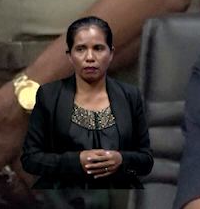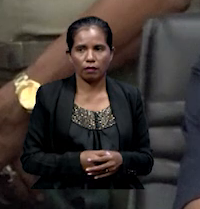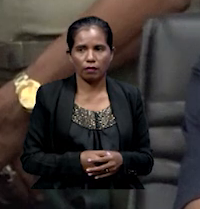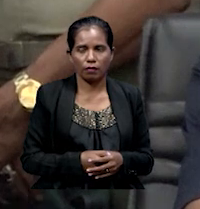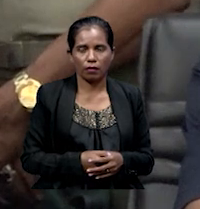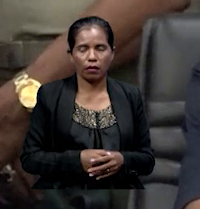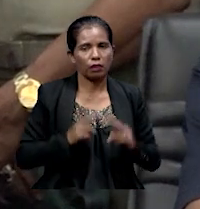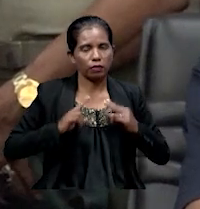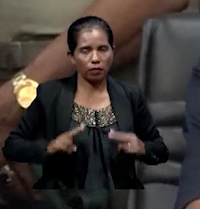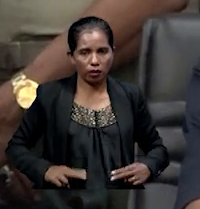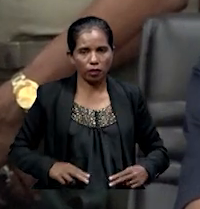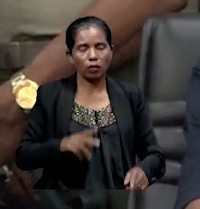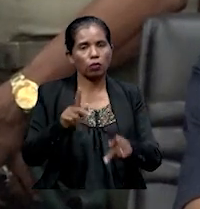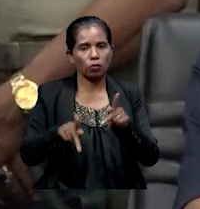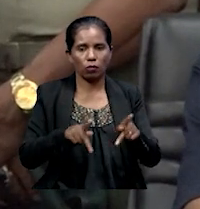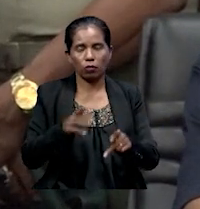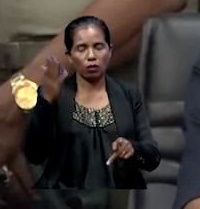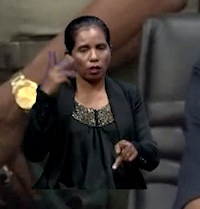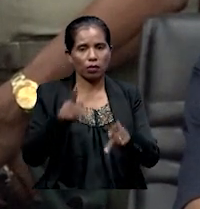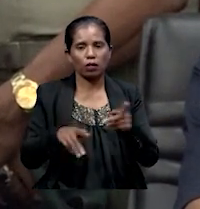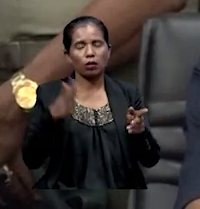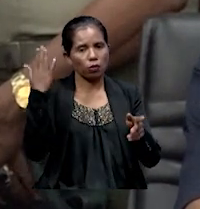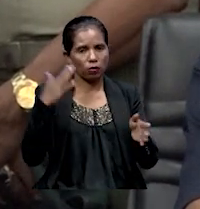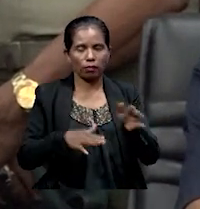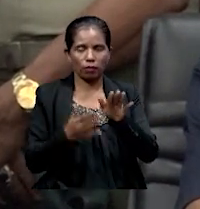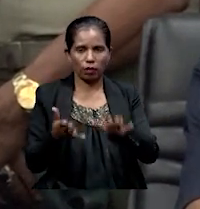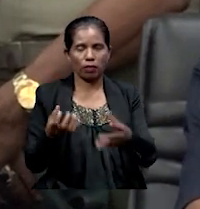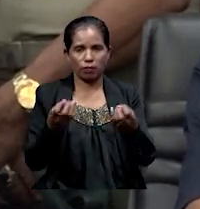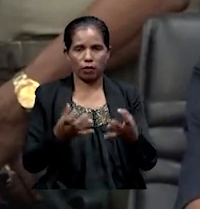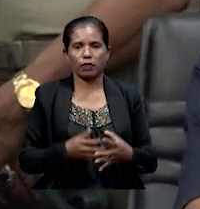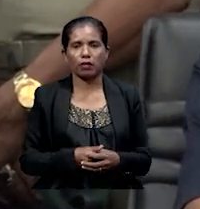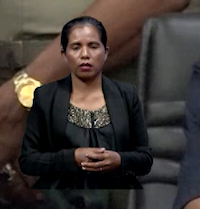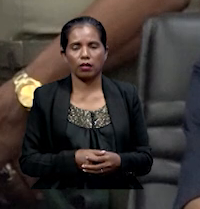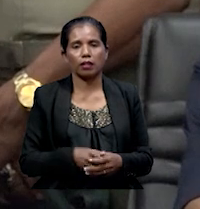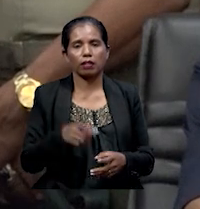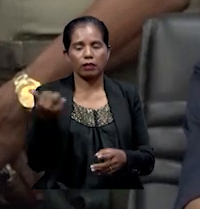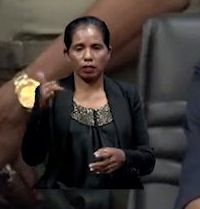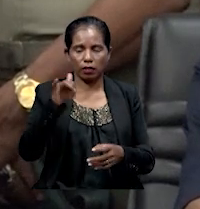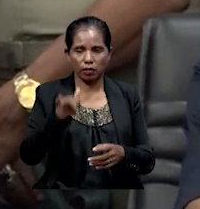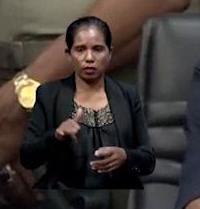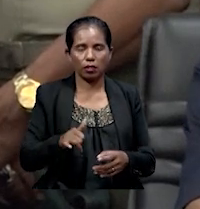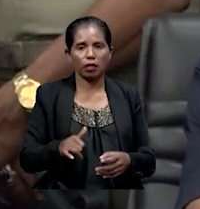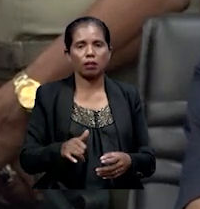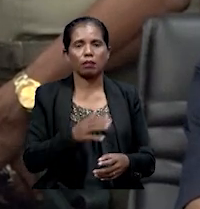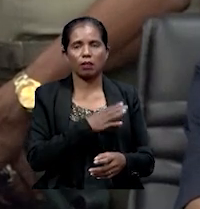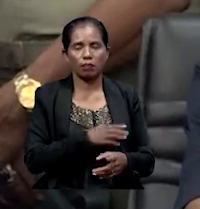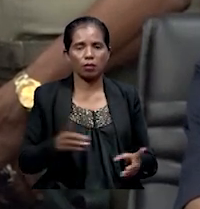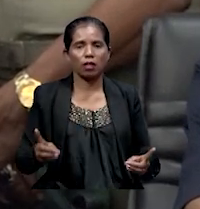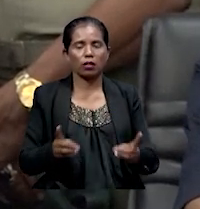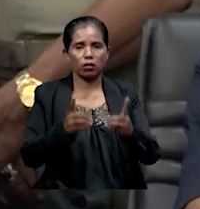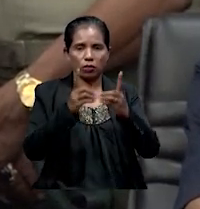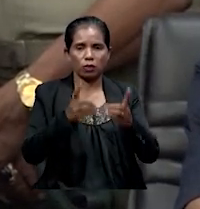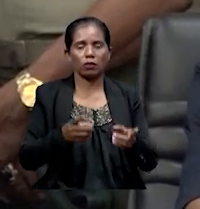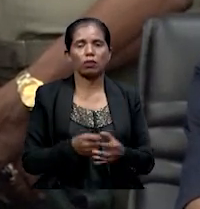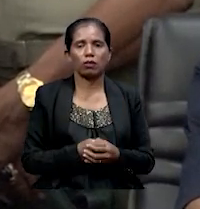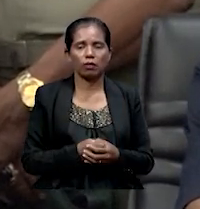Kulit dene itani heróis no martes sir. Heróis no martes mas se. Mas sira nebe, lo que hirus mata hasur cartuz indonesia nia.